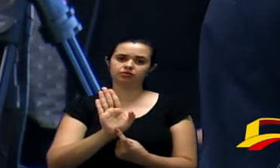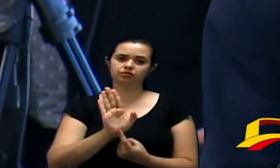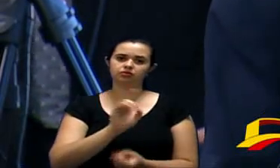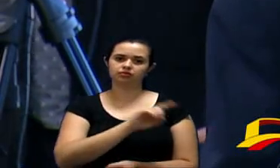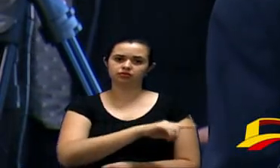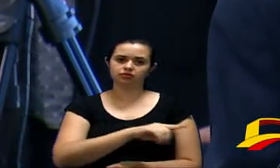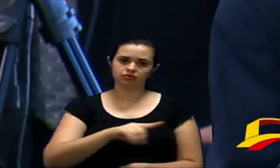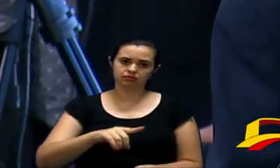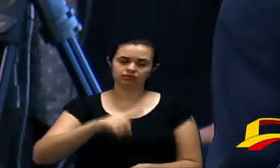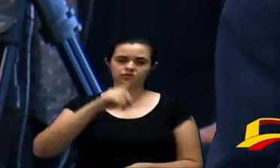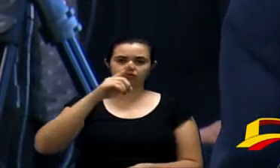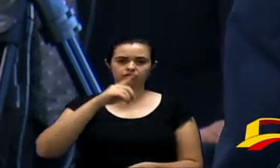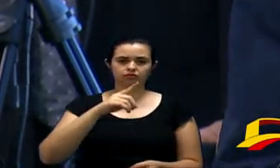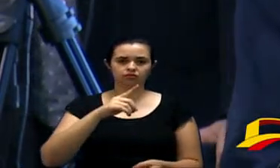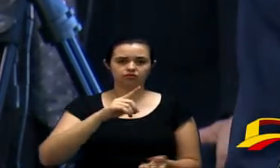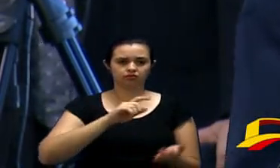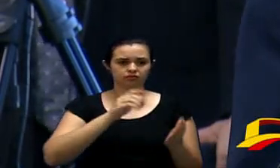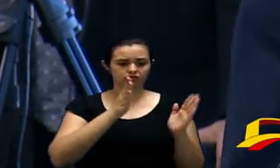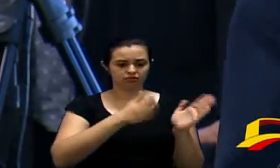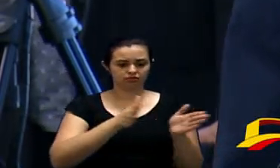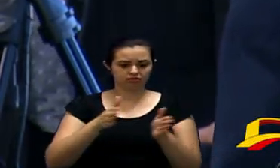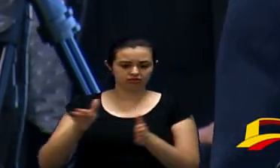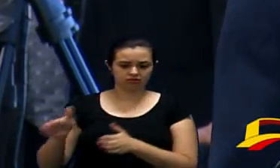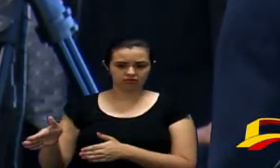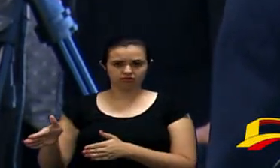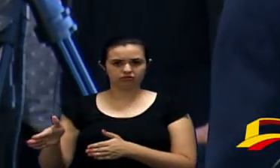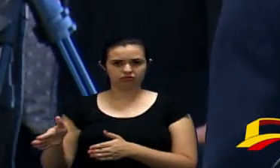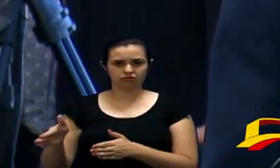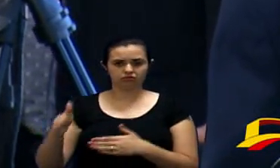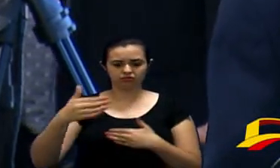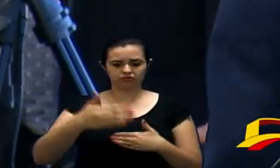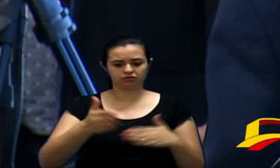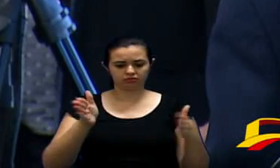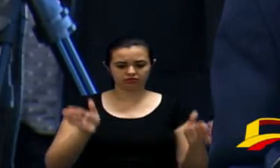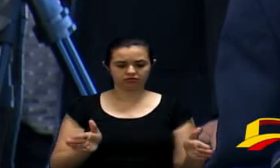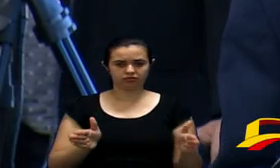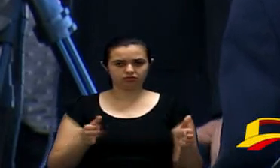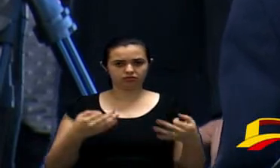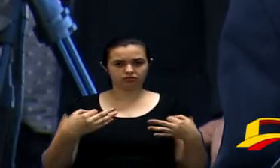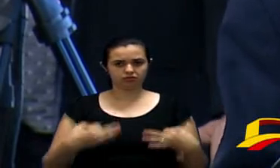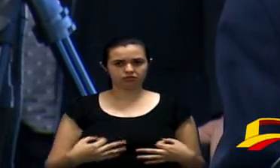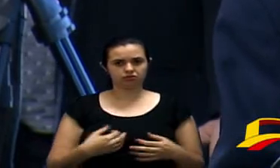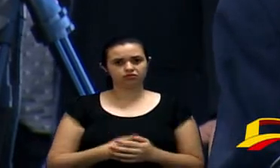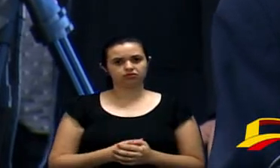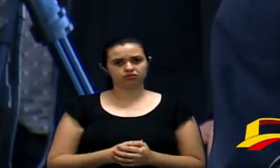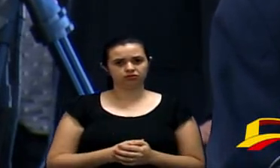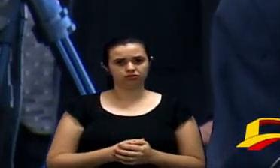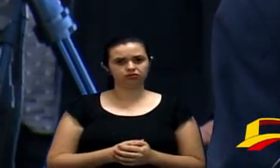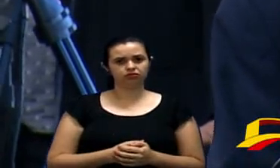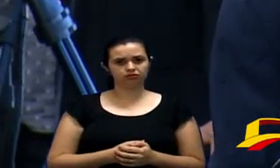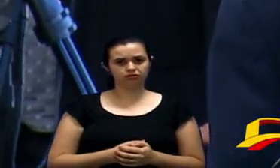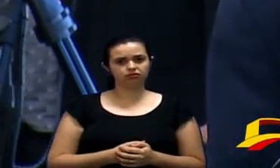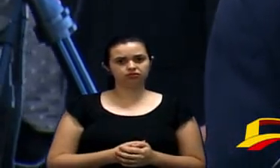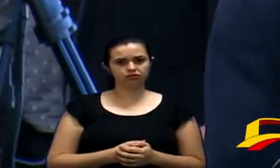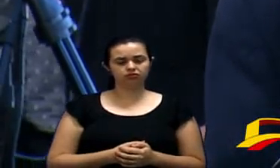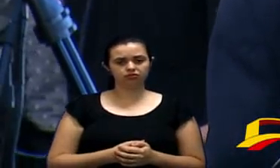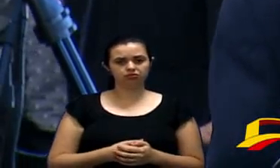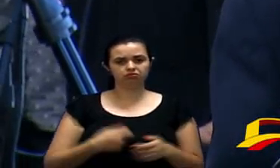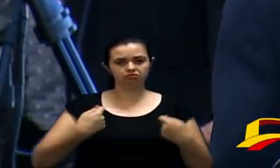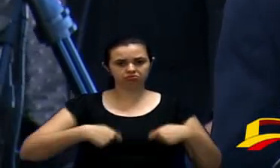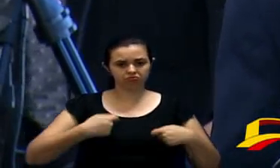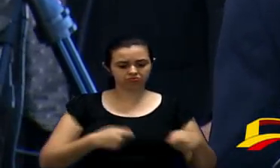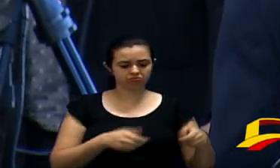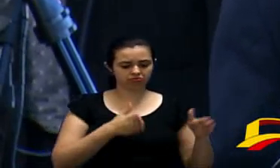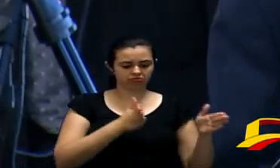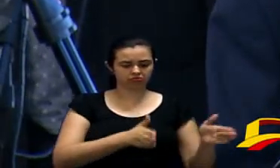terrível da pessoa para regularizar uma planta. Não, você escolhe essa, essa e essa, não é?